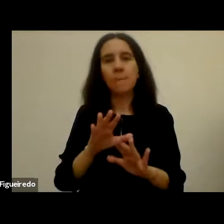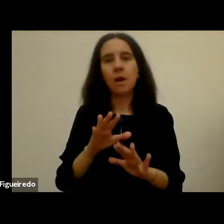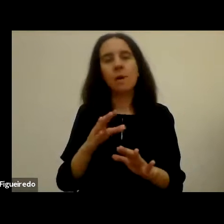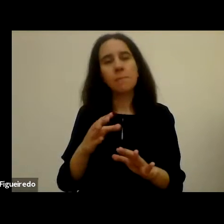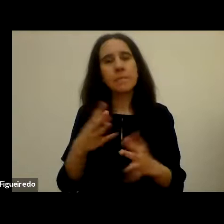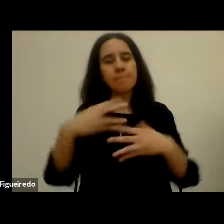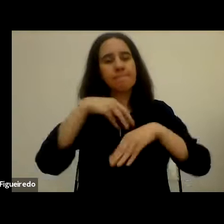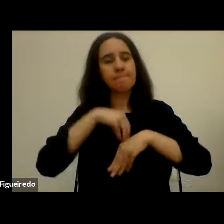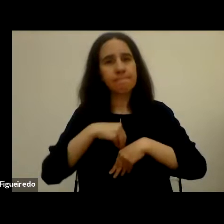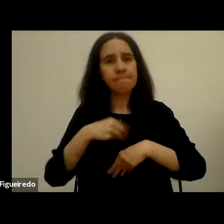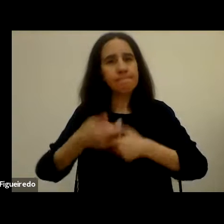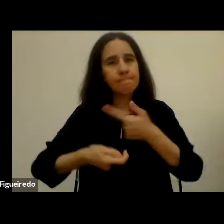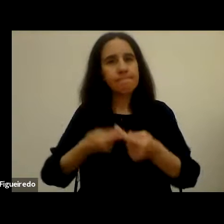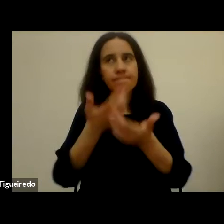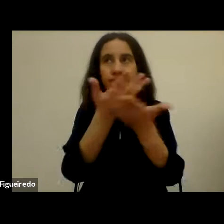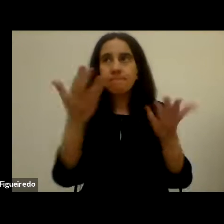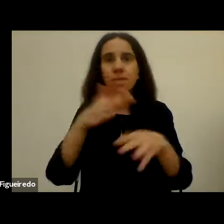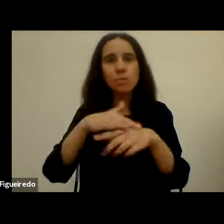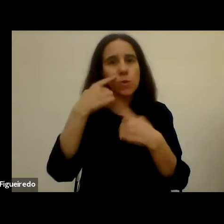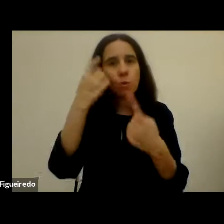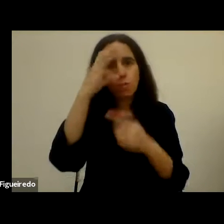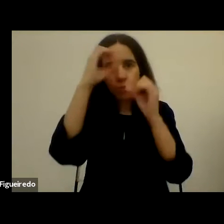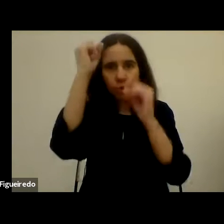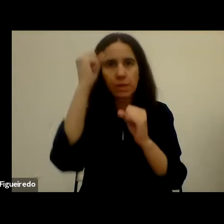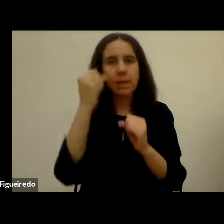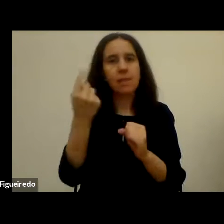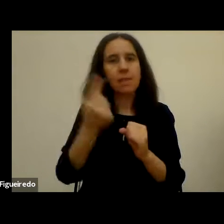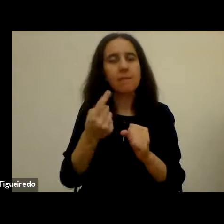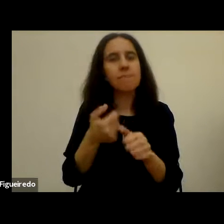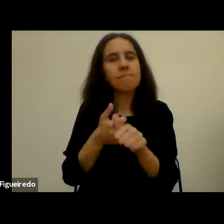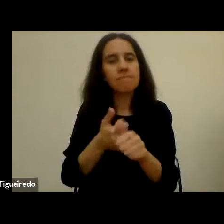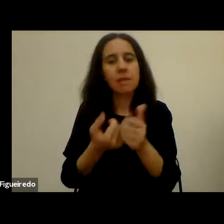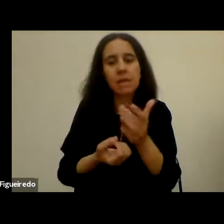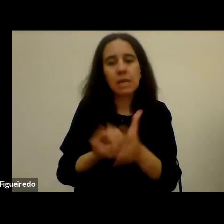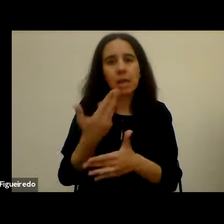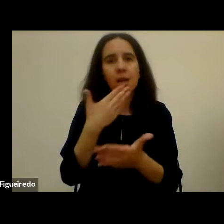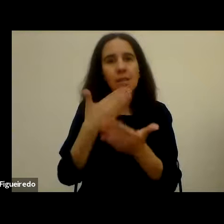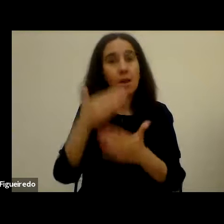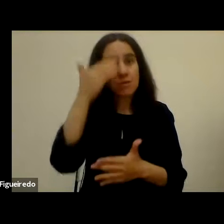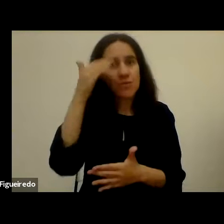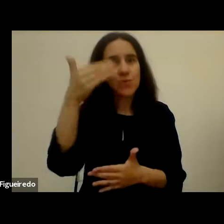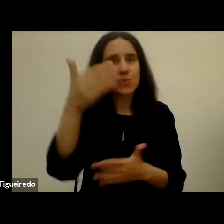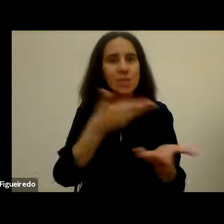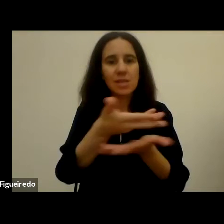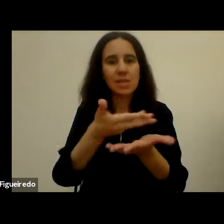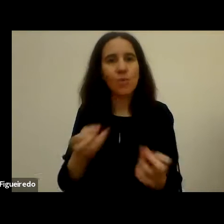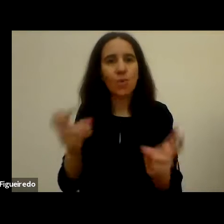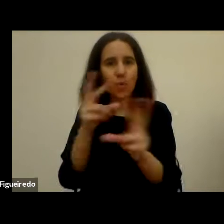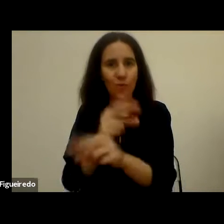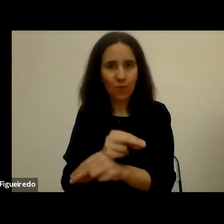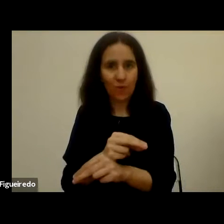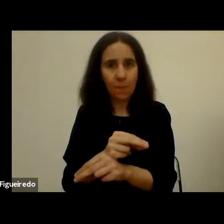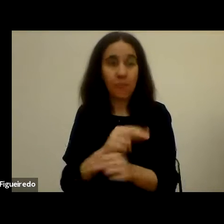assimilados paulatinamente para a administração pública e que devem criar este futuro de novo relacionamento com